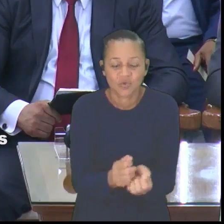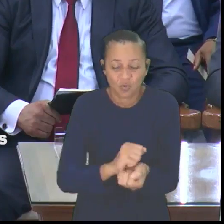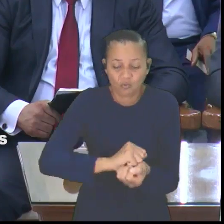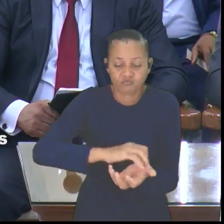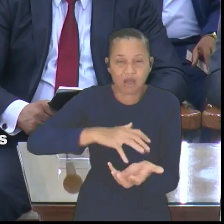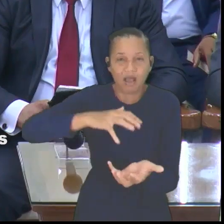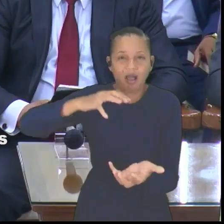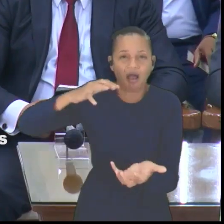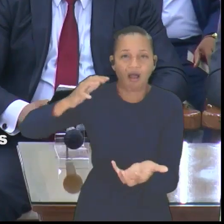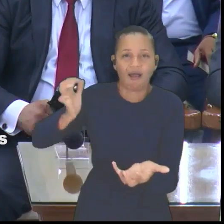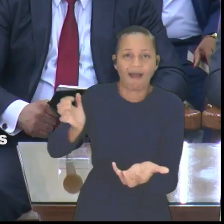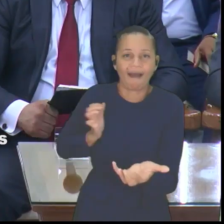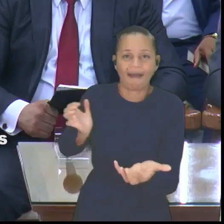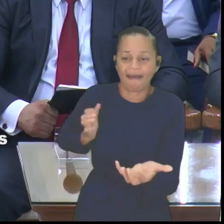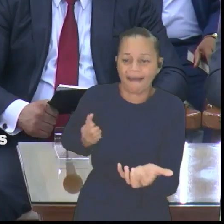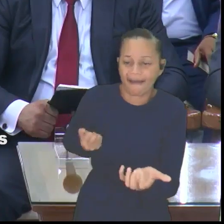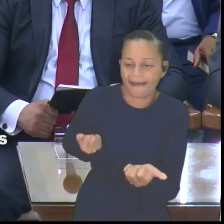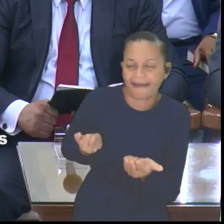tesouros das